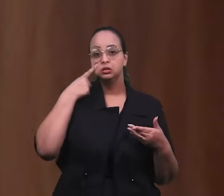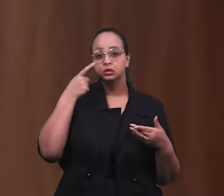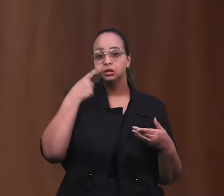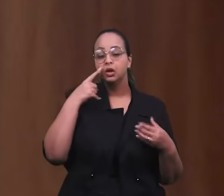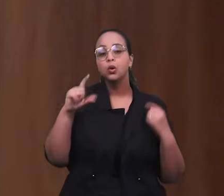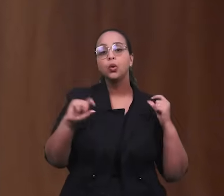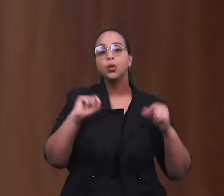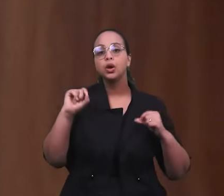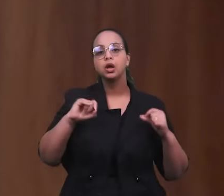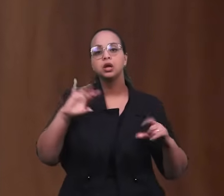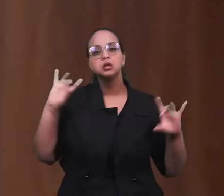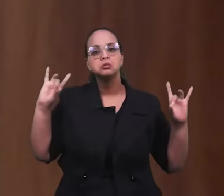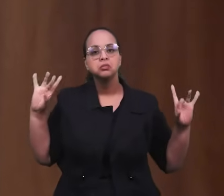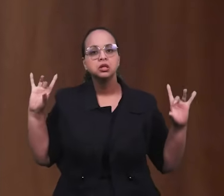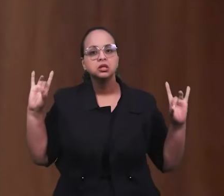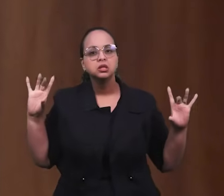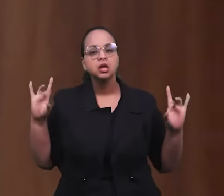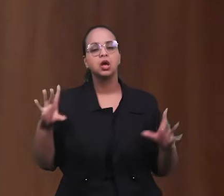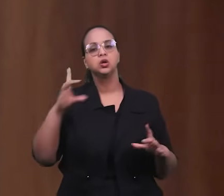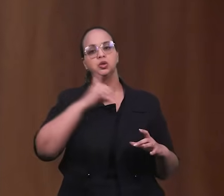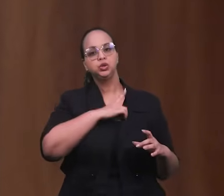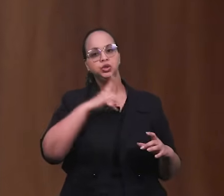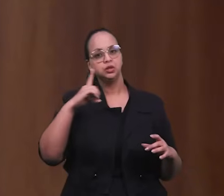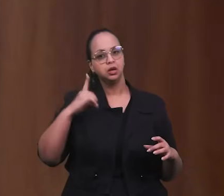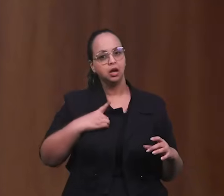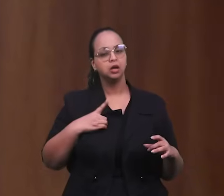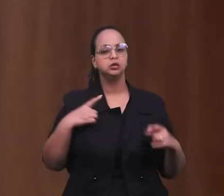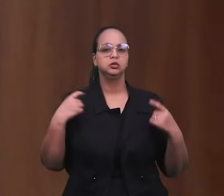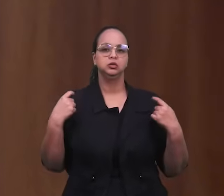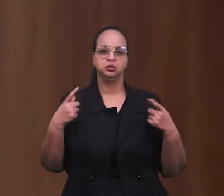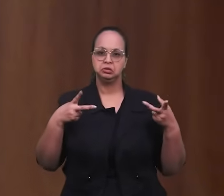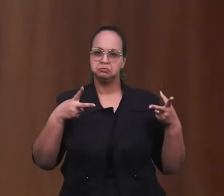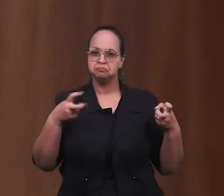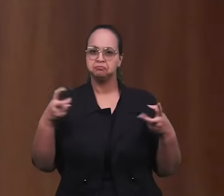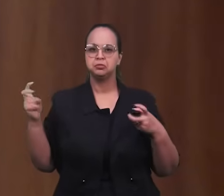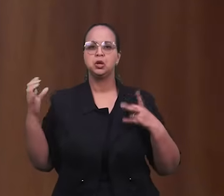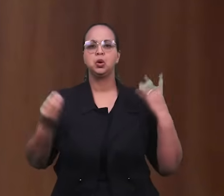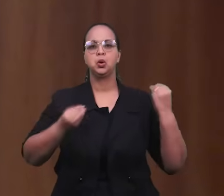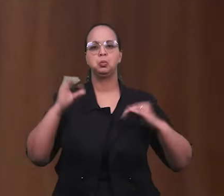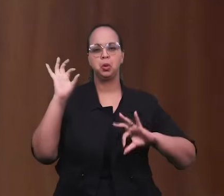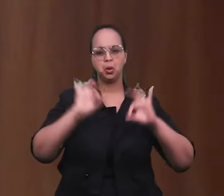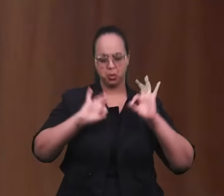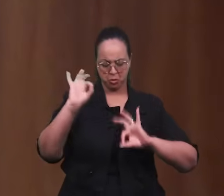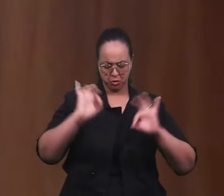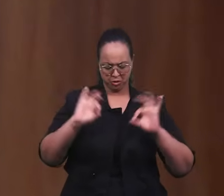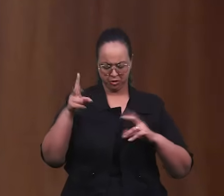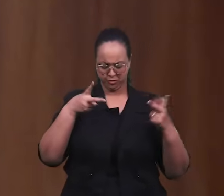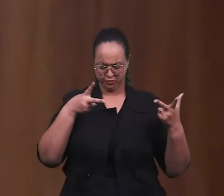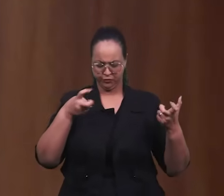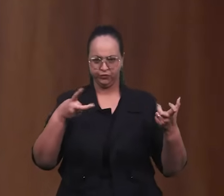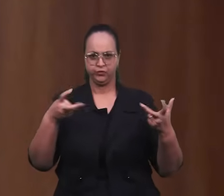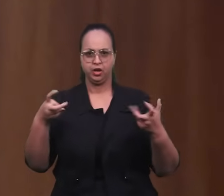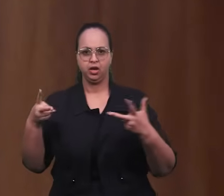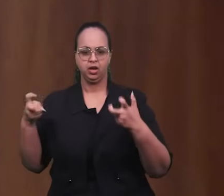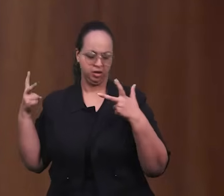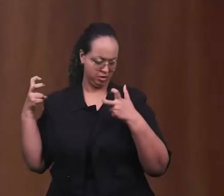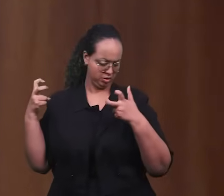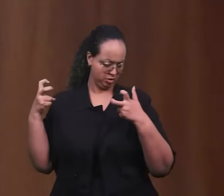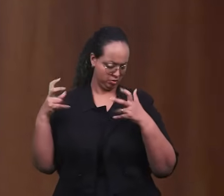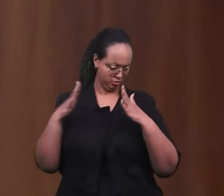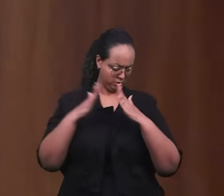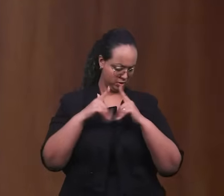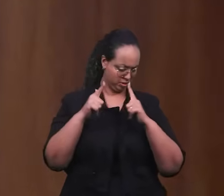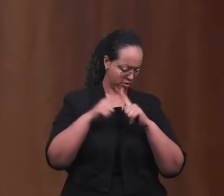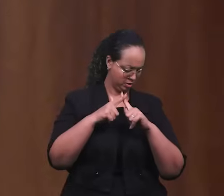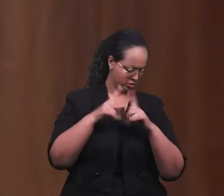momento especial. Então o diácono ele tem essa visão logística, não é? Ele está vendo tudo. Não é? A igreja